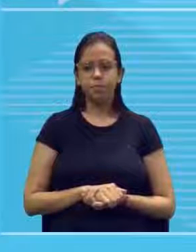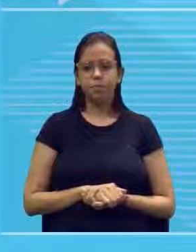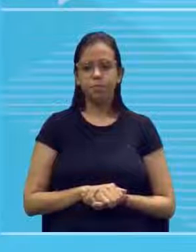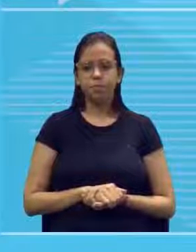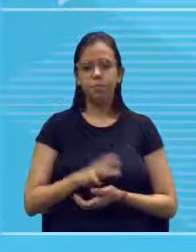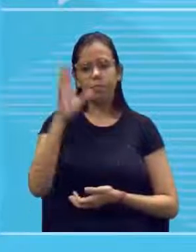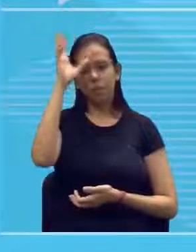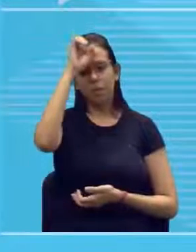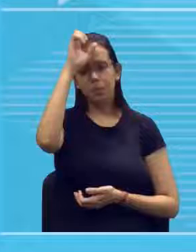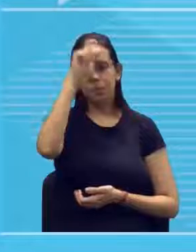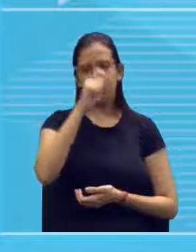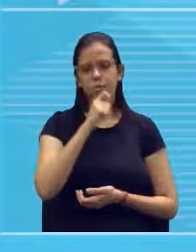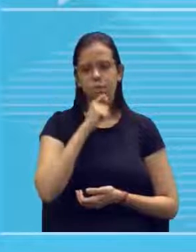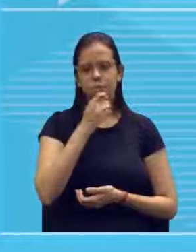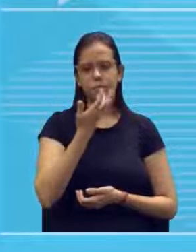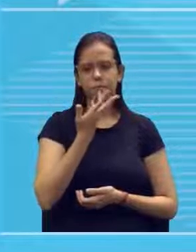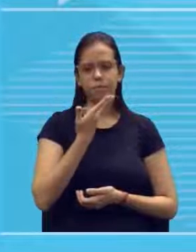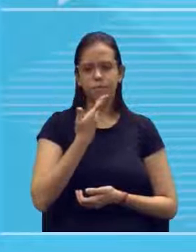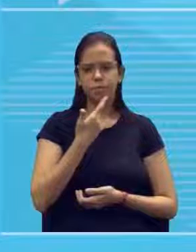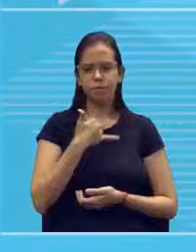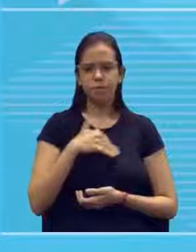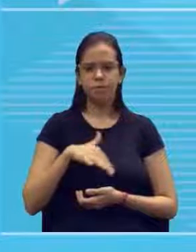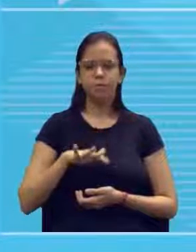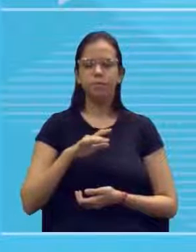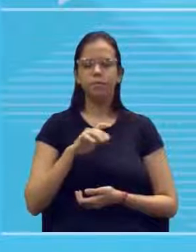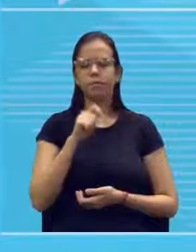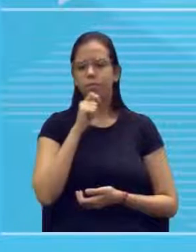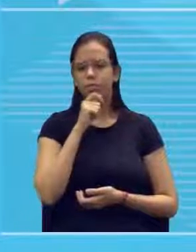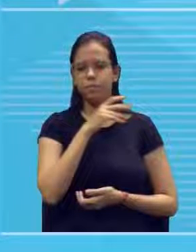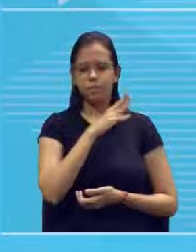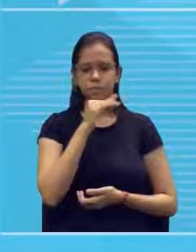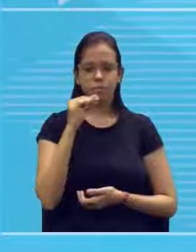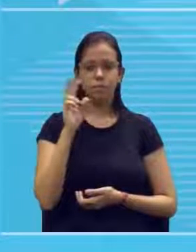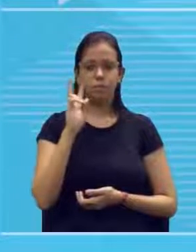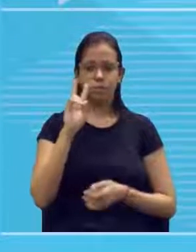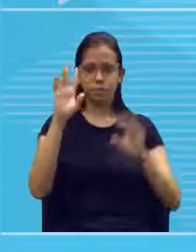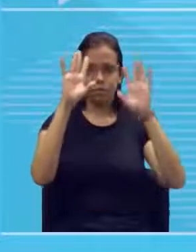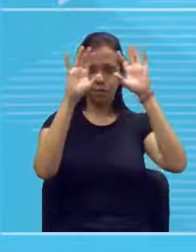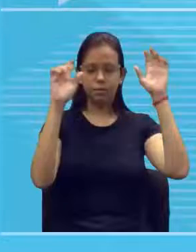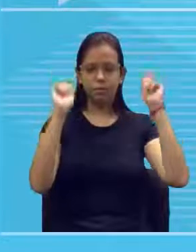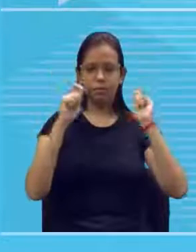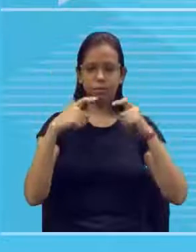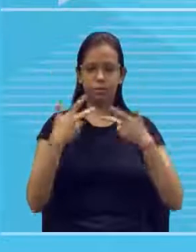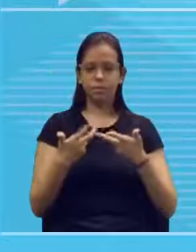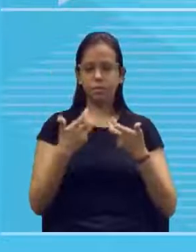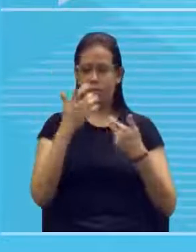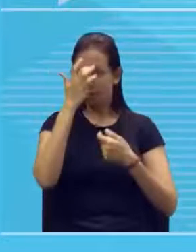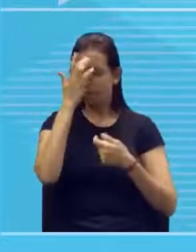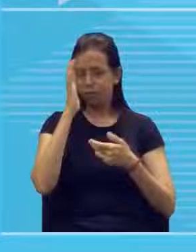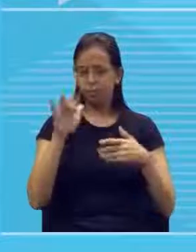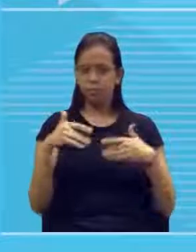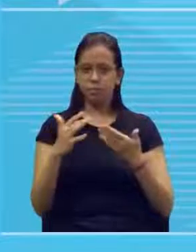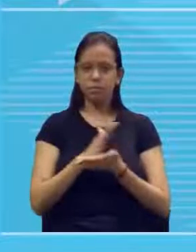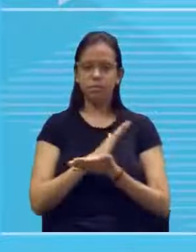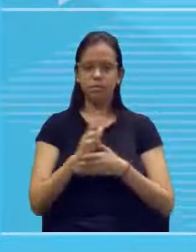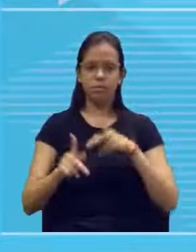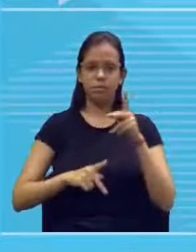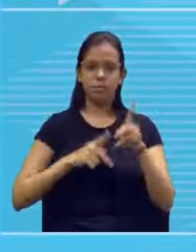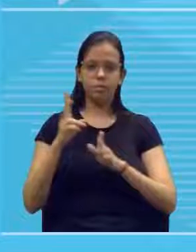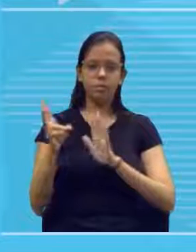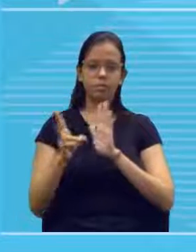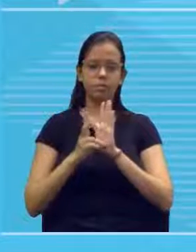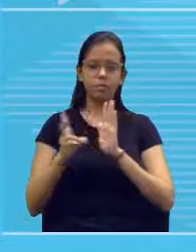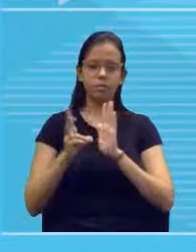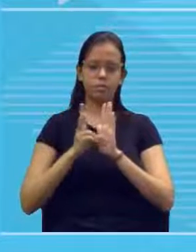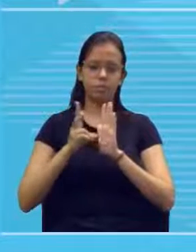da idade de vocês crianças ainda adolescente olhando para o céu a gente identifica com facilidade então para alguns povos originarios